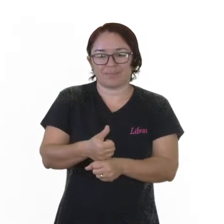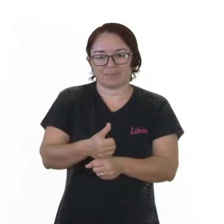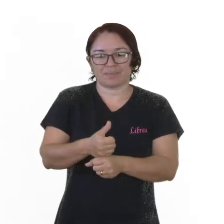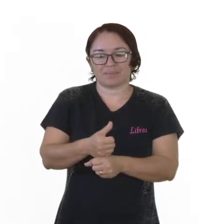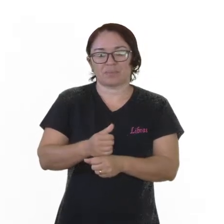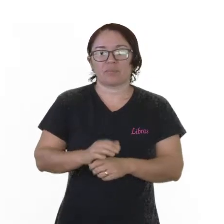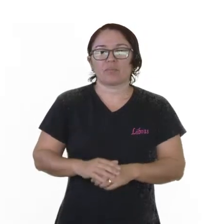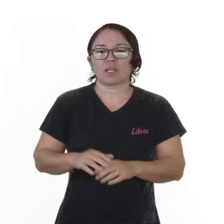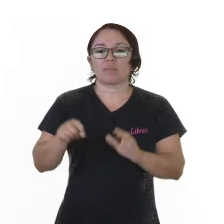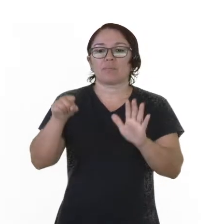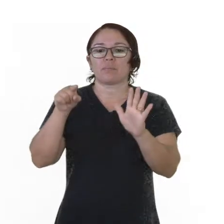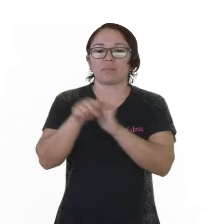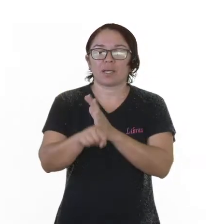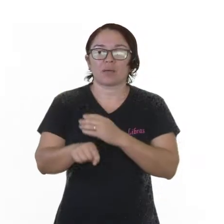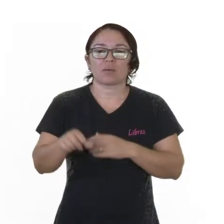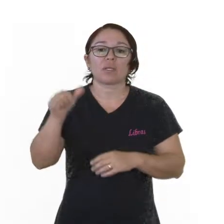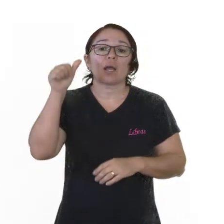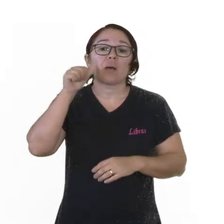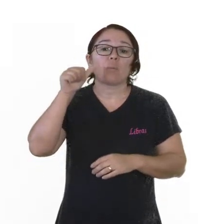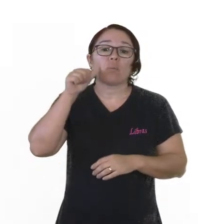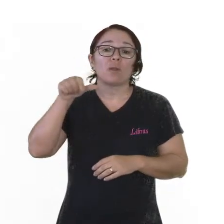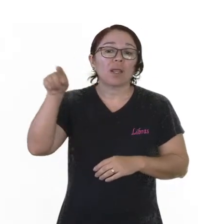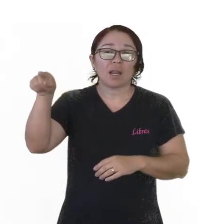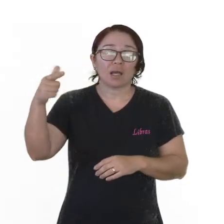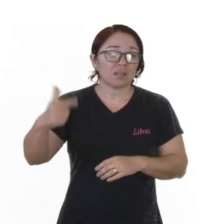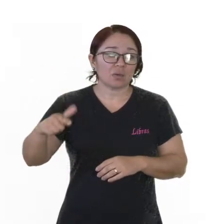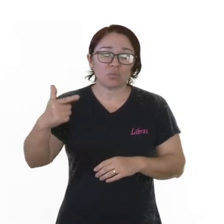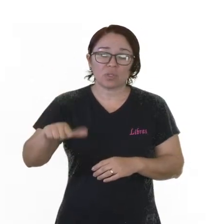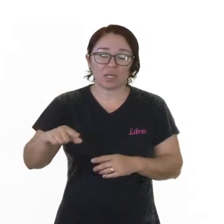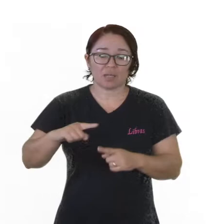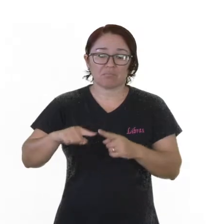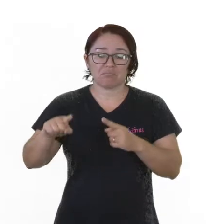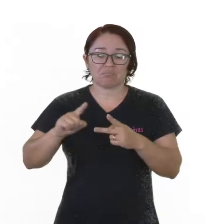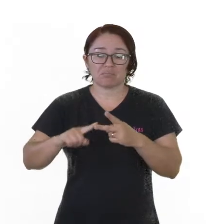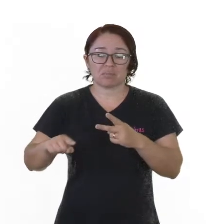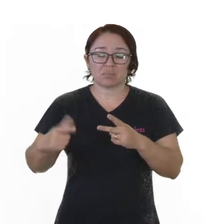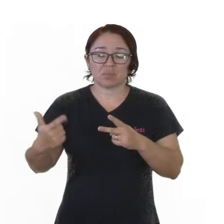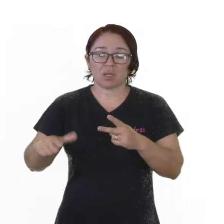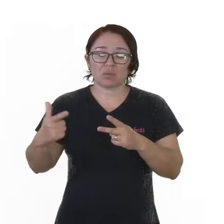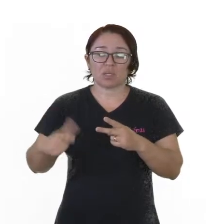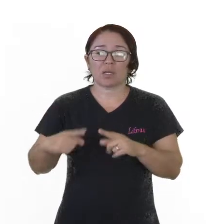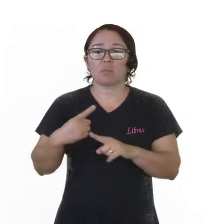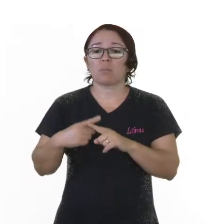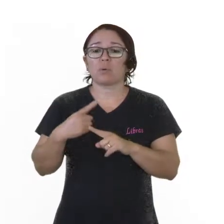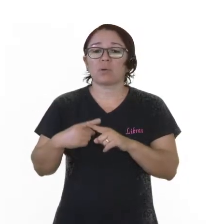moça não tinha esses instrumentos? Pense